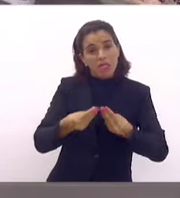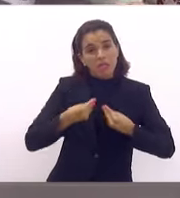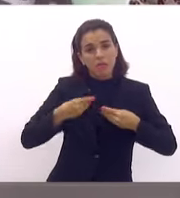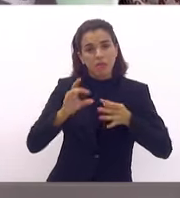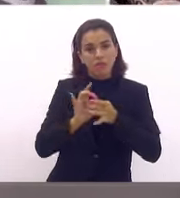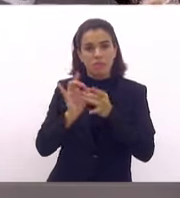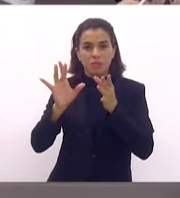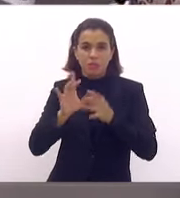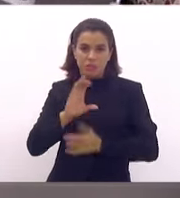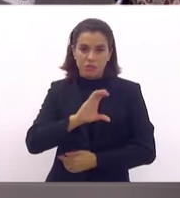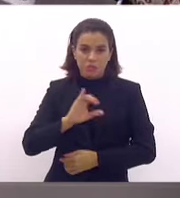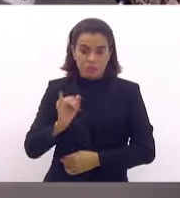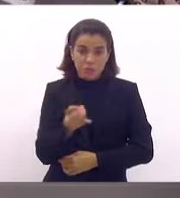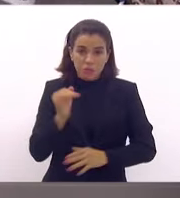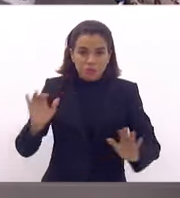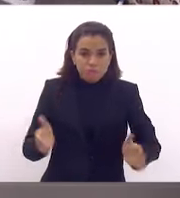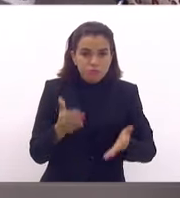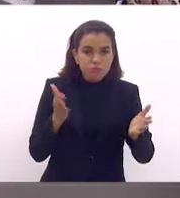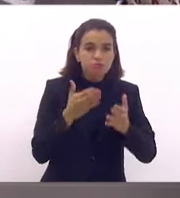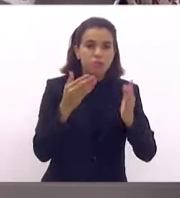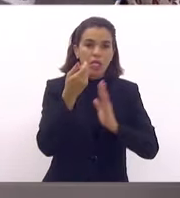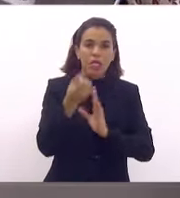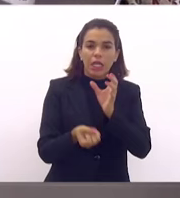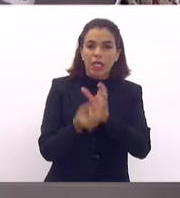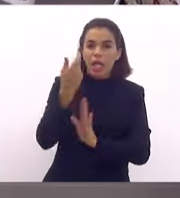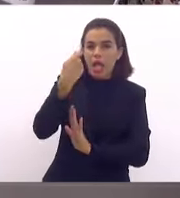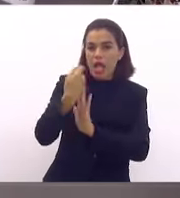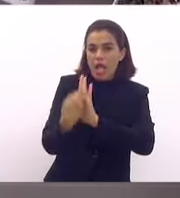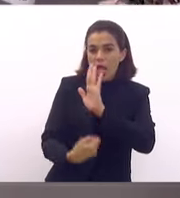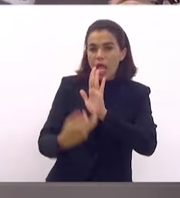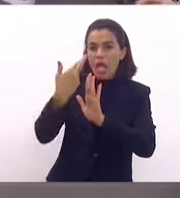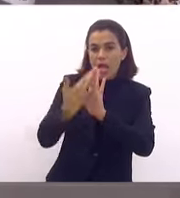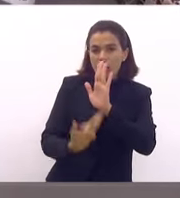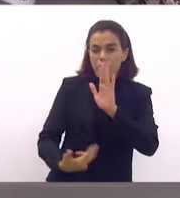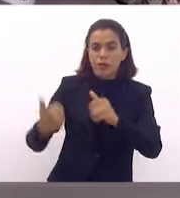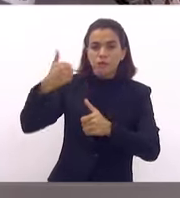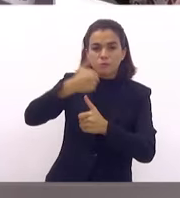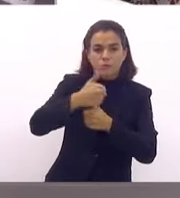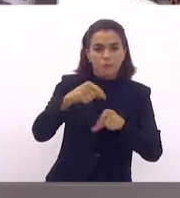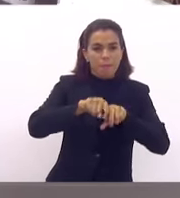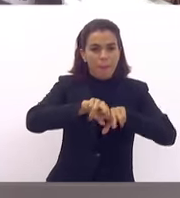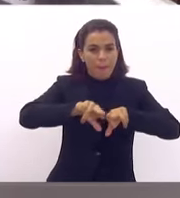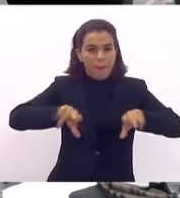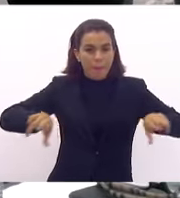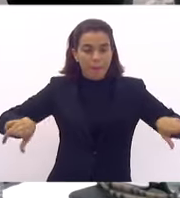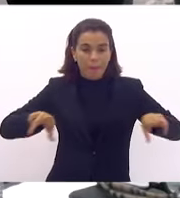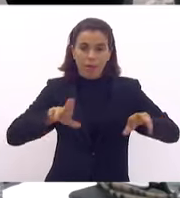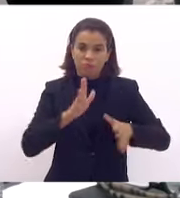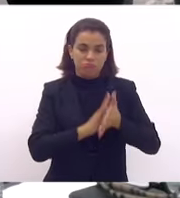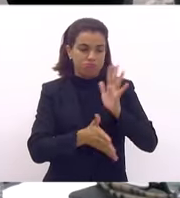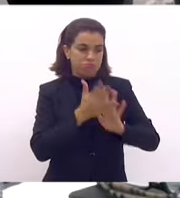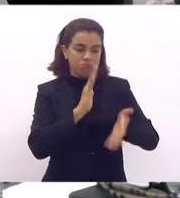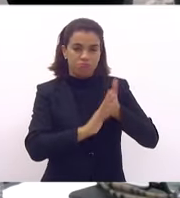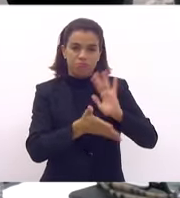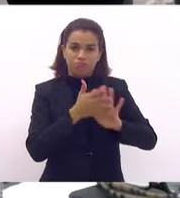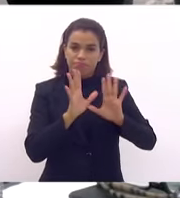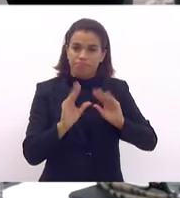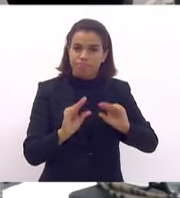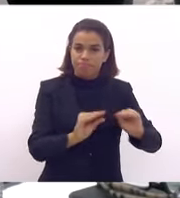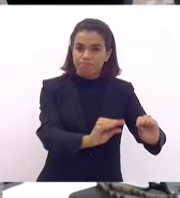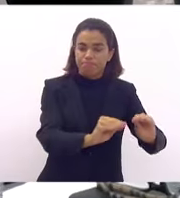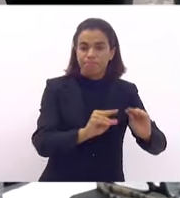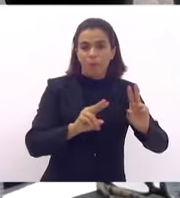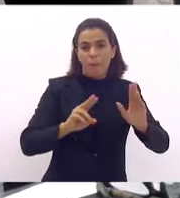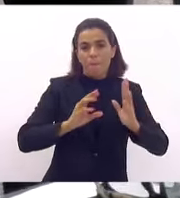CCJ promover os seus substitutivos, os seus relatórios, os seus pareceres, sem nenhuma interferência política, sem nenhuma interferência